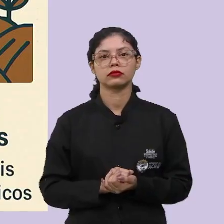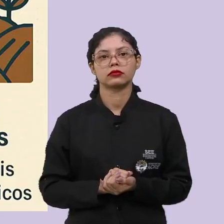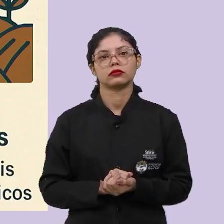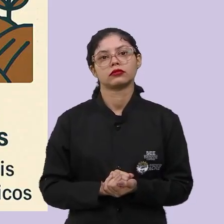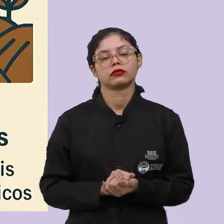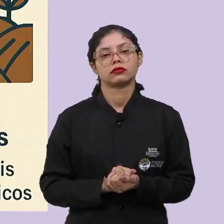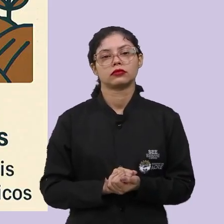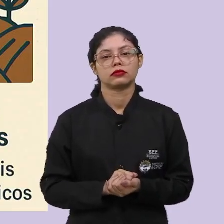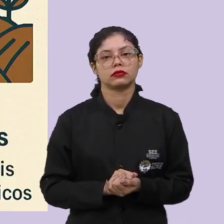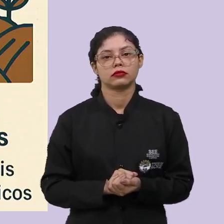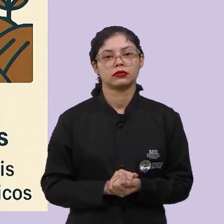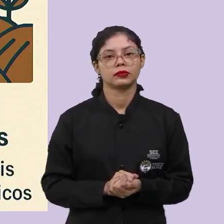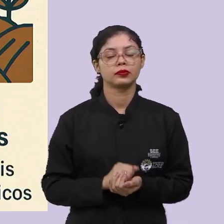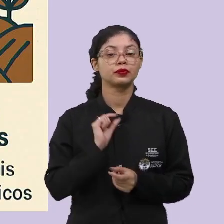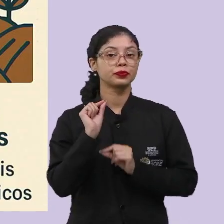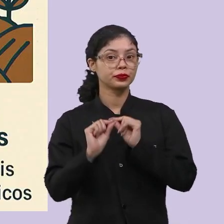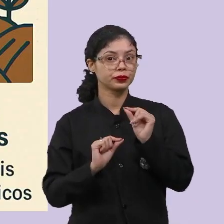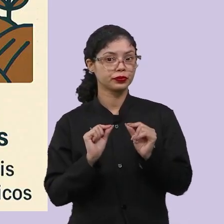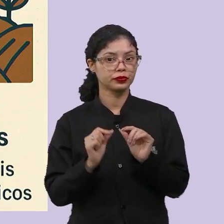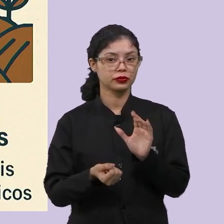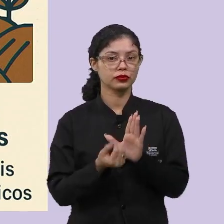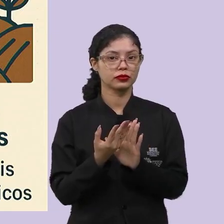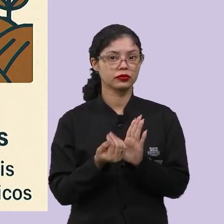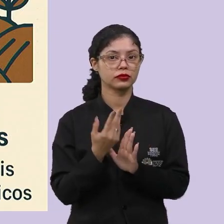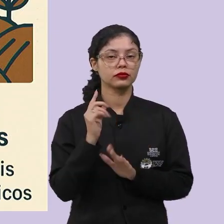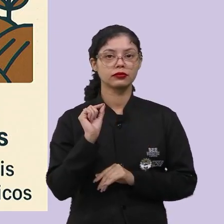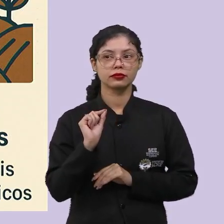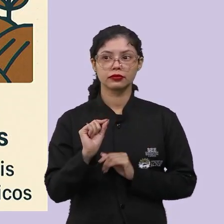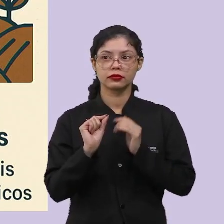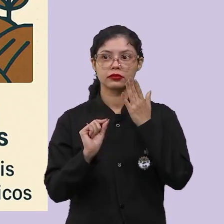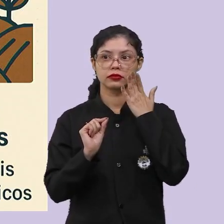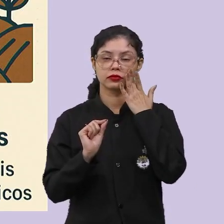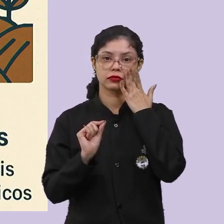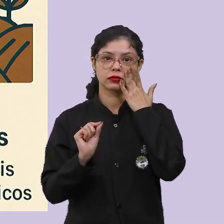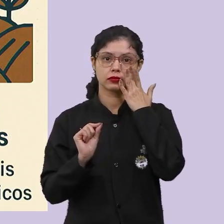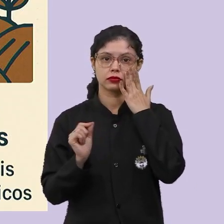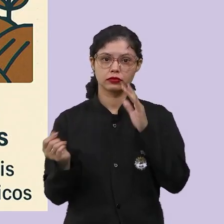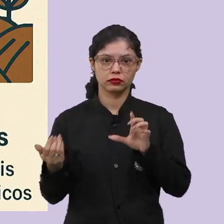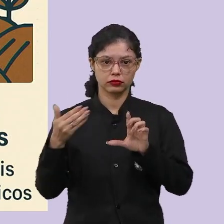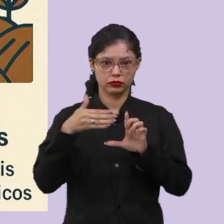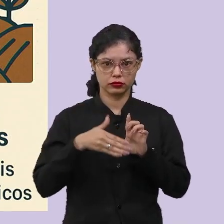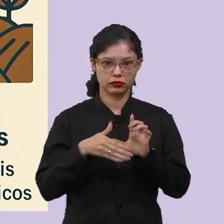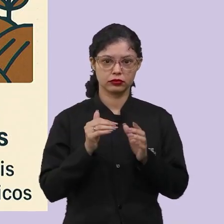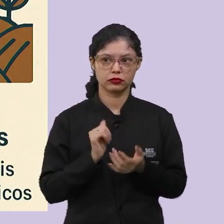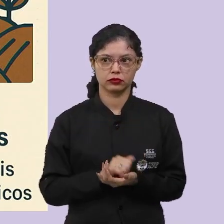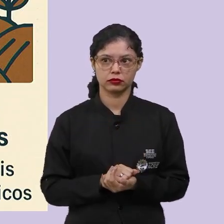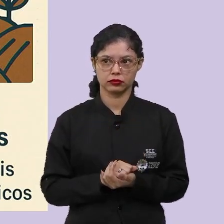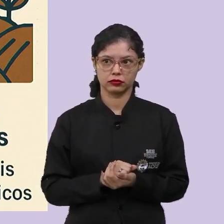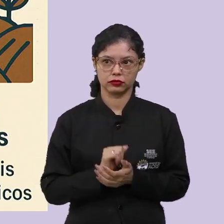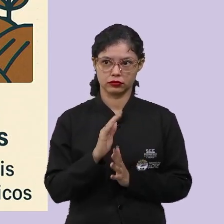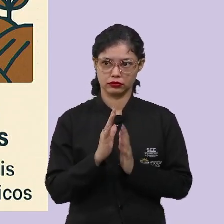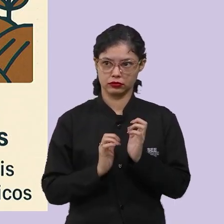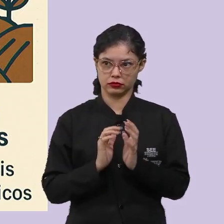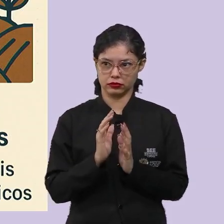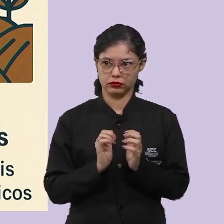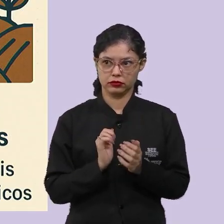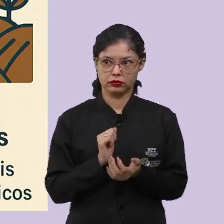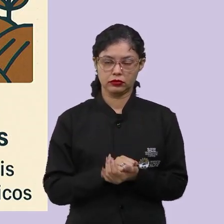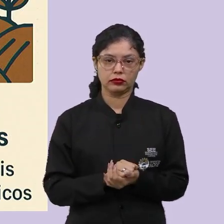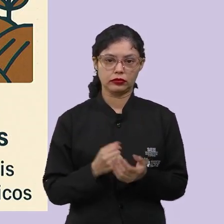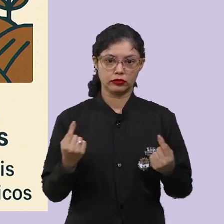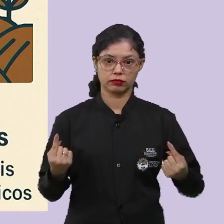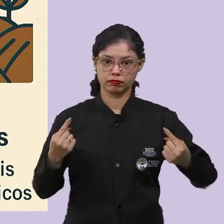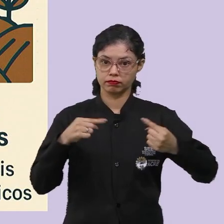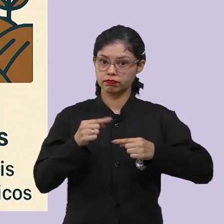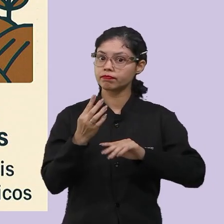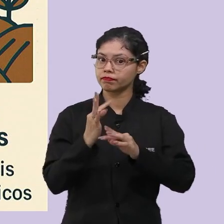interessantes. E aí? Eles vão gerar conflitos de acesso, eles vão gerar conflitos de